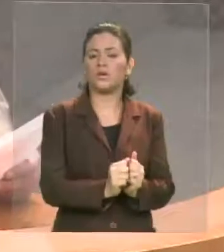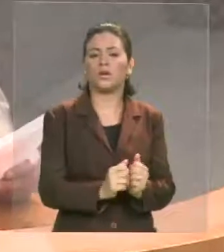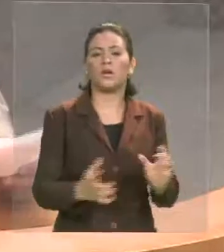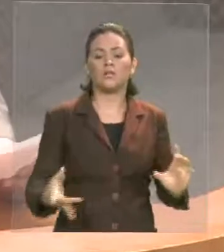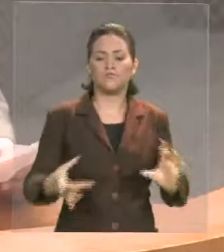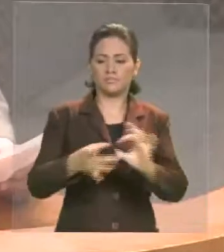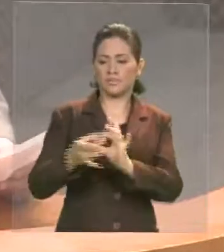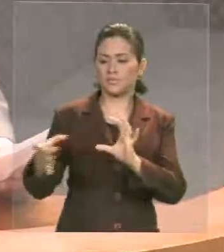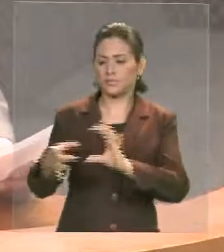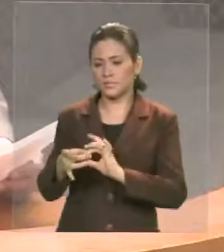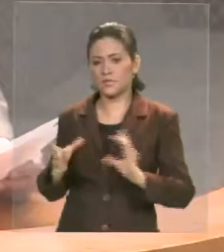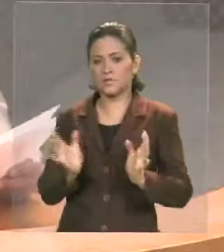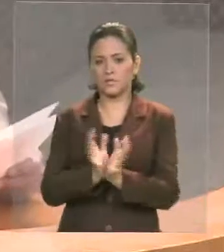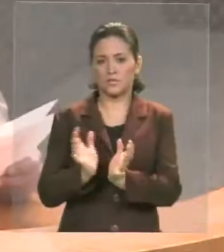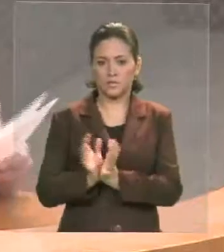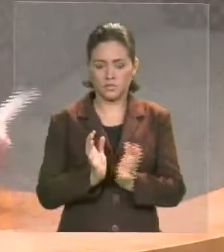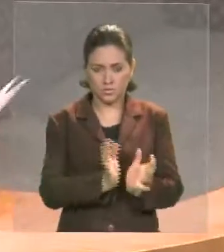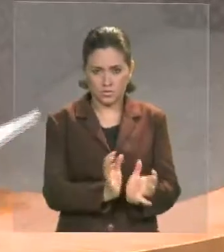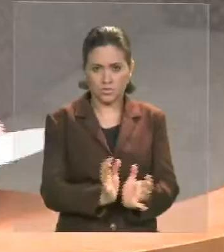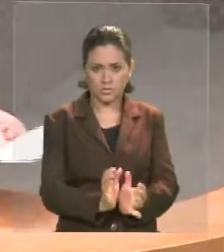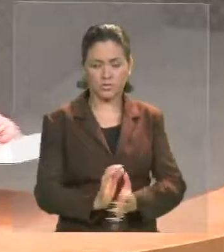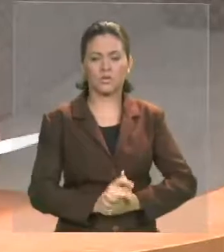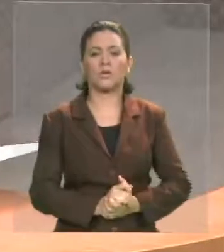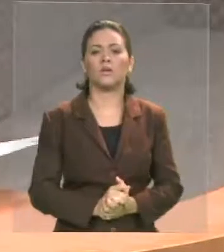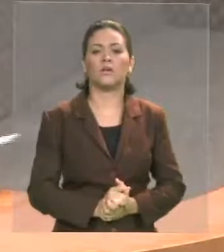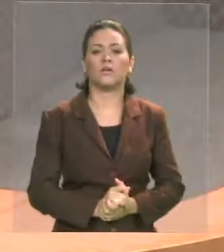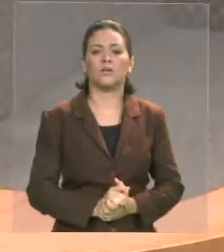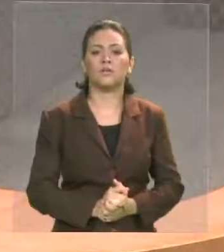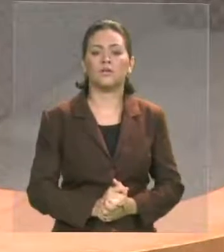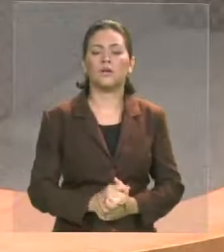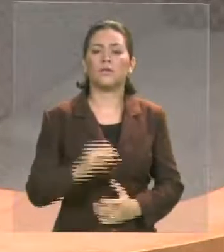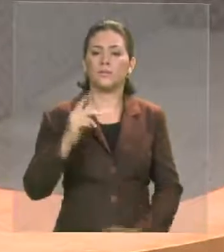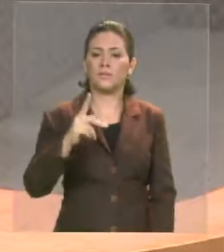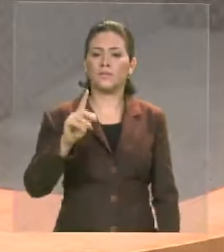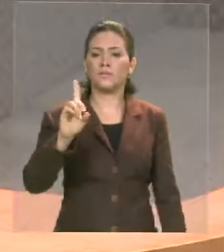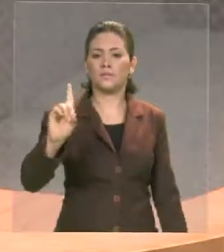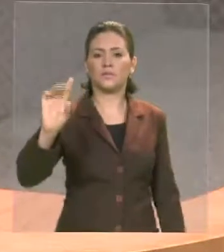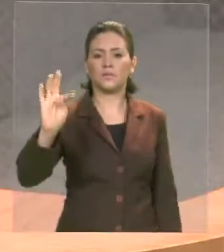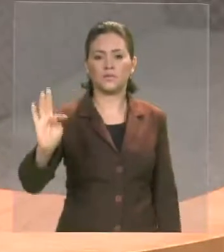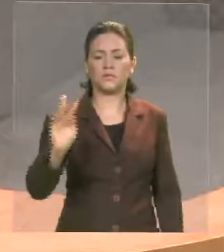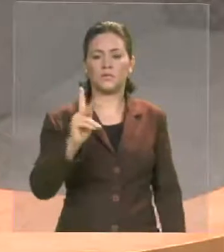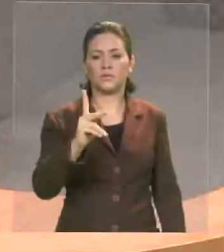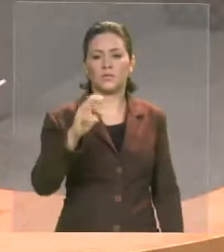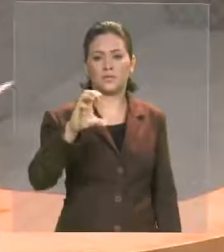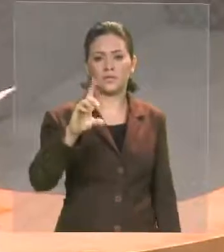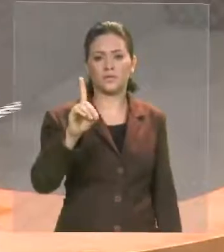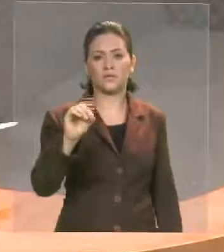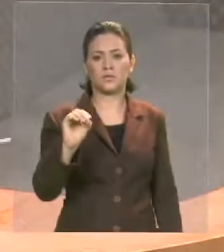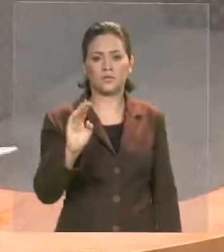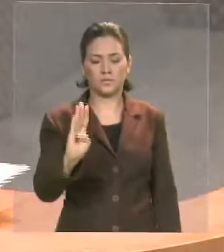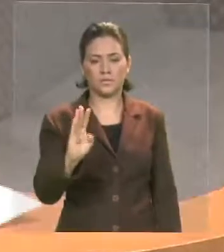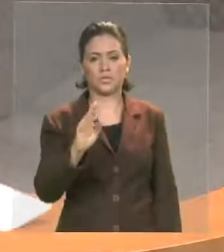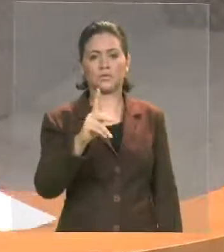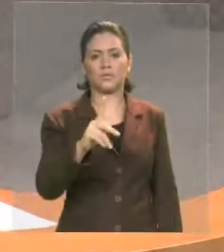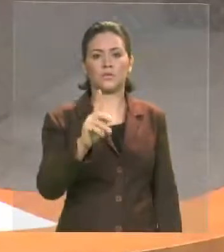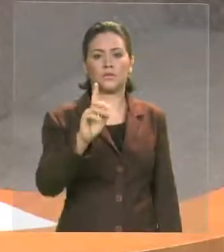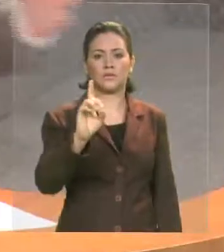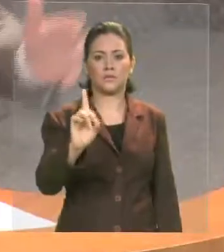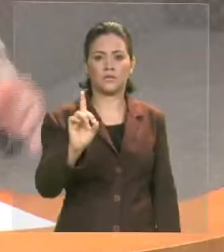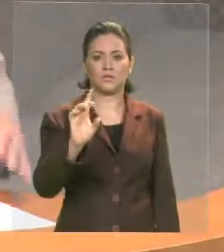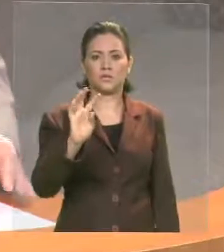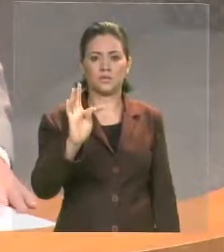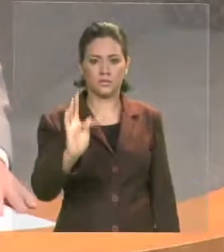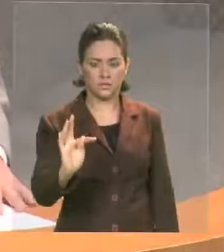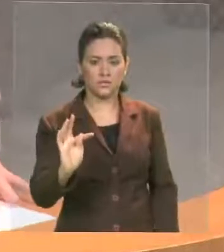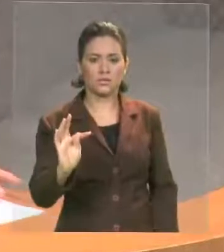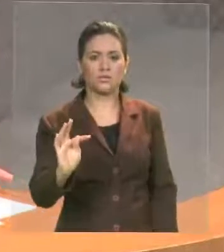coligados, aí eu destaco a militância aguerrida do PDT, do PCdoB e do PT, do Partido dos Trabalhadores, que